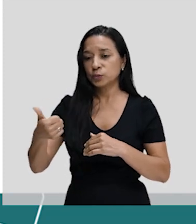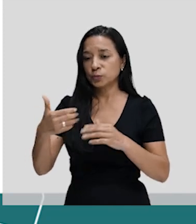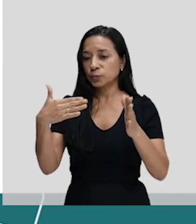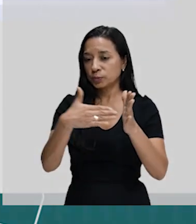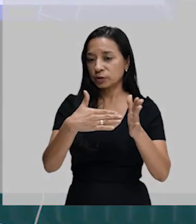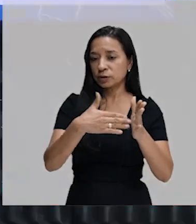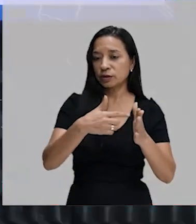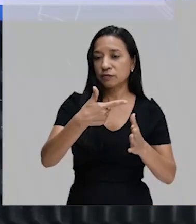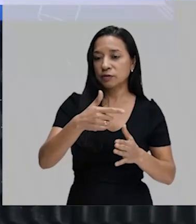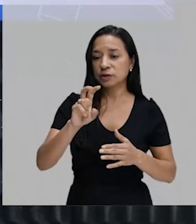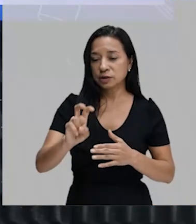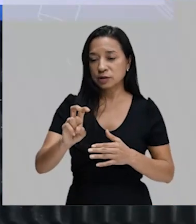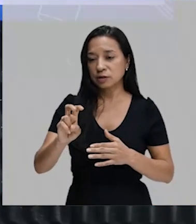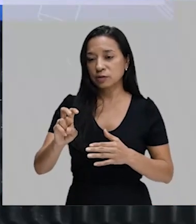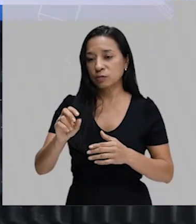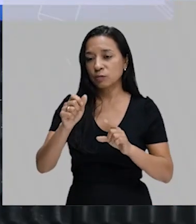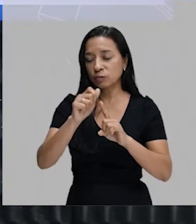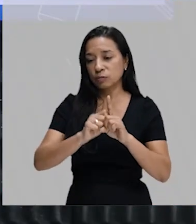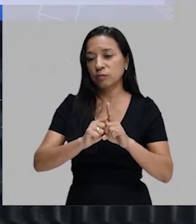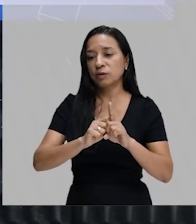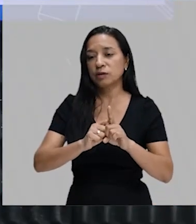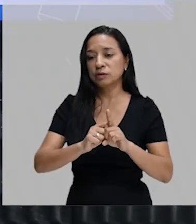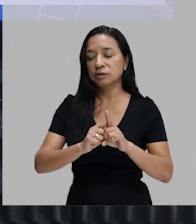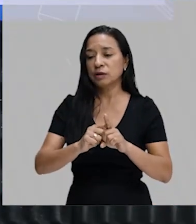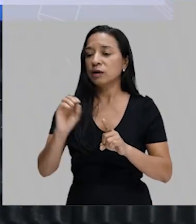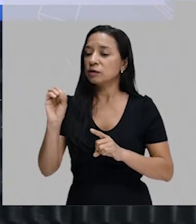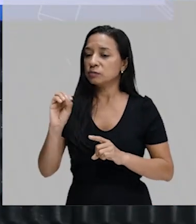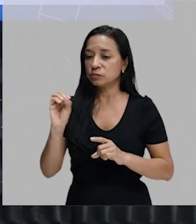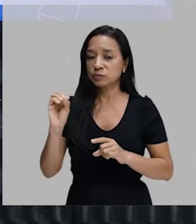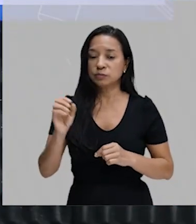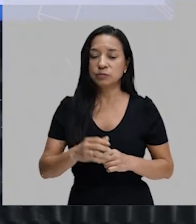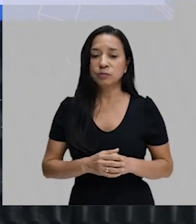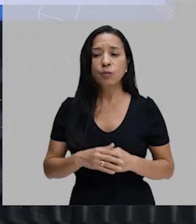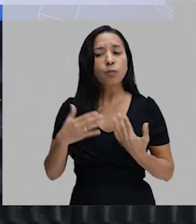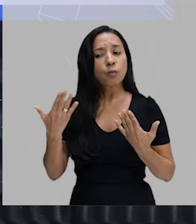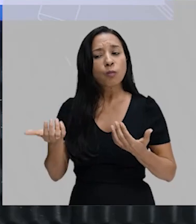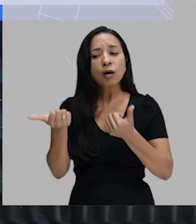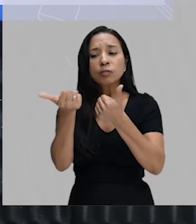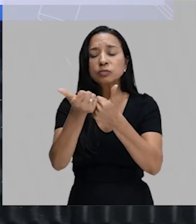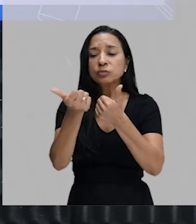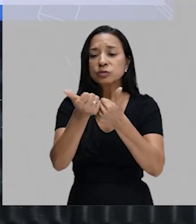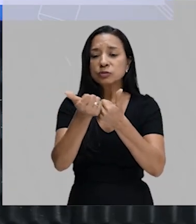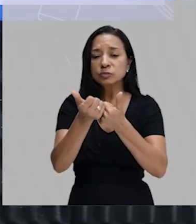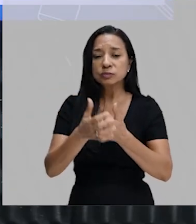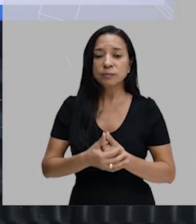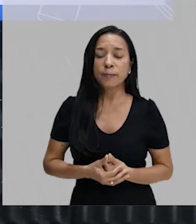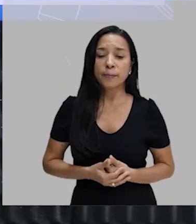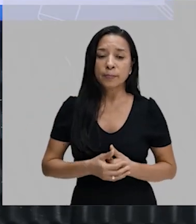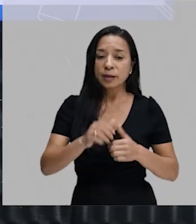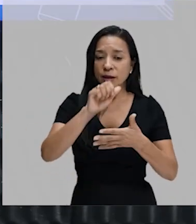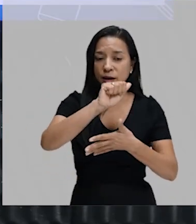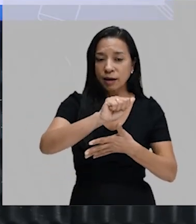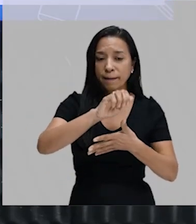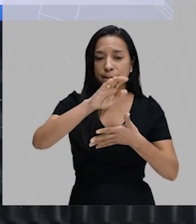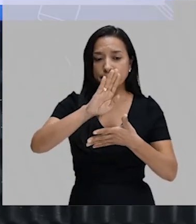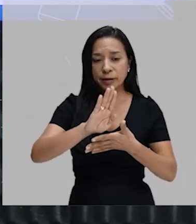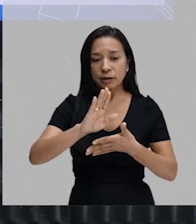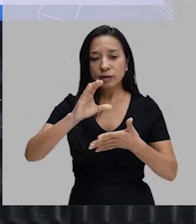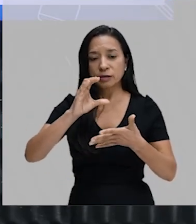correta que eu deveria utilizar, tá? Letra A, terá, tenerá,